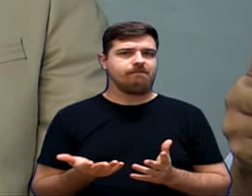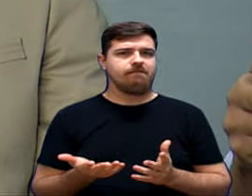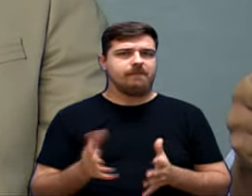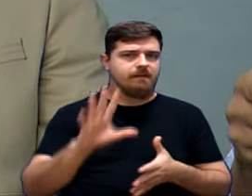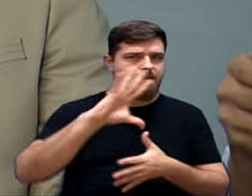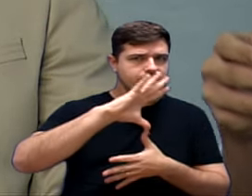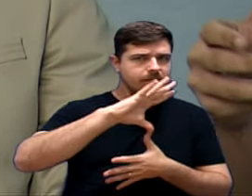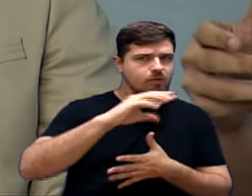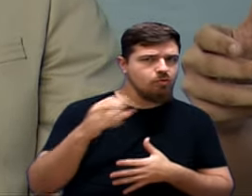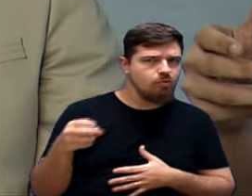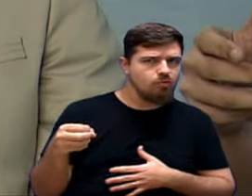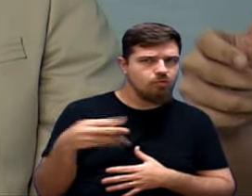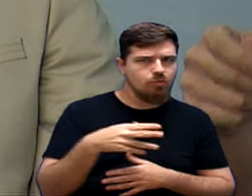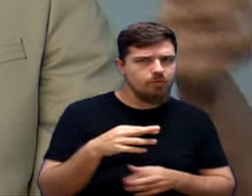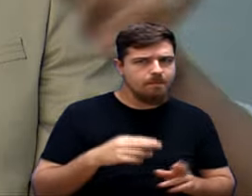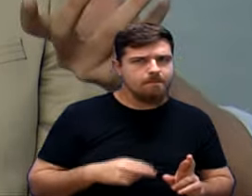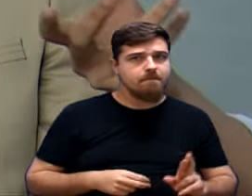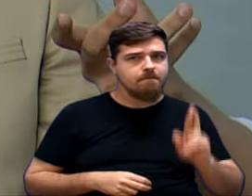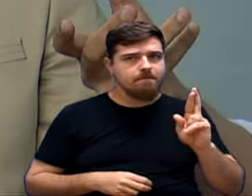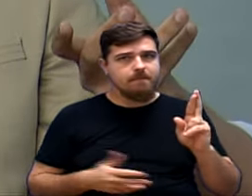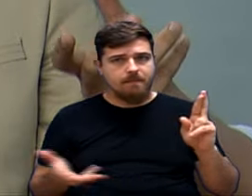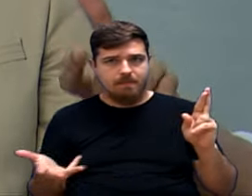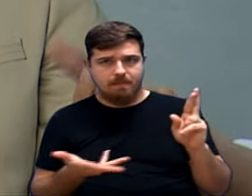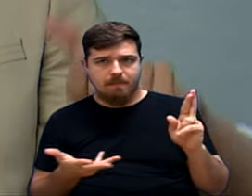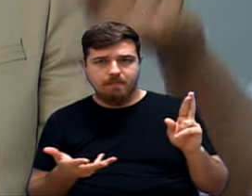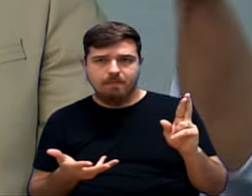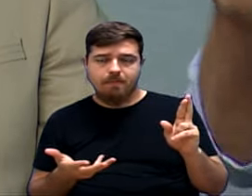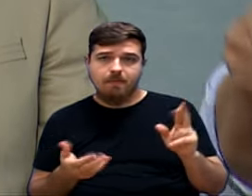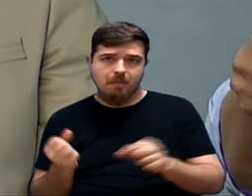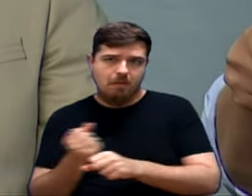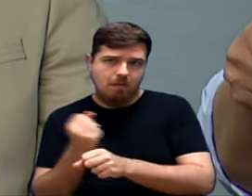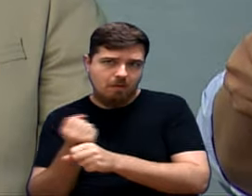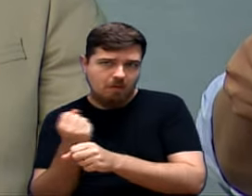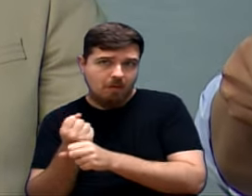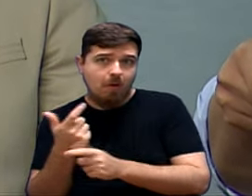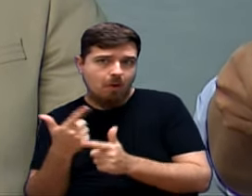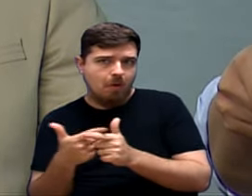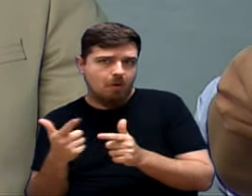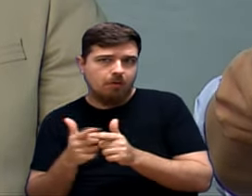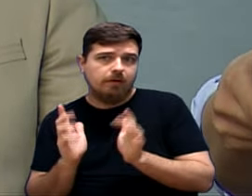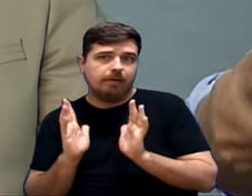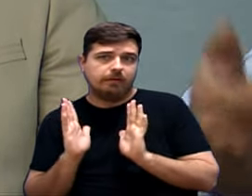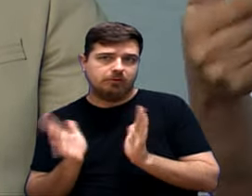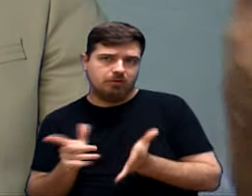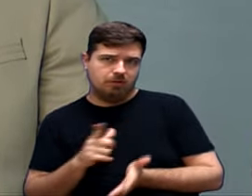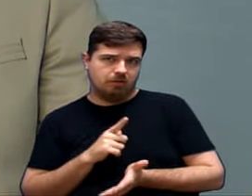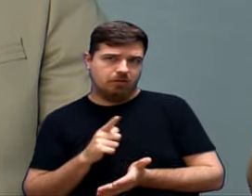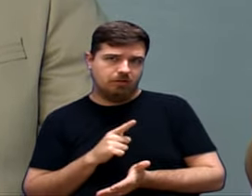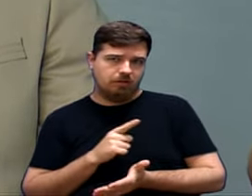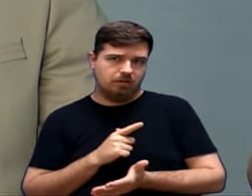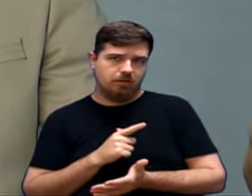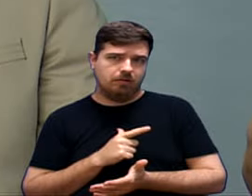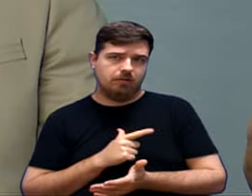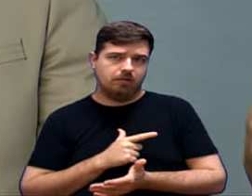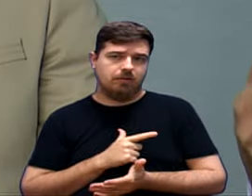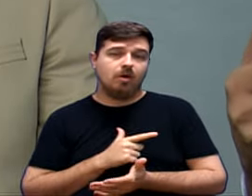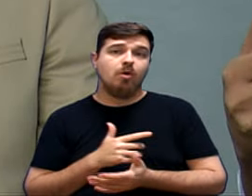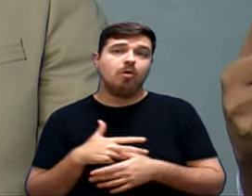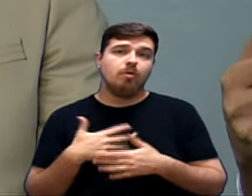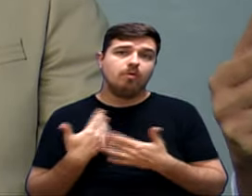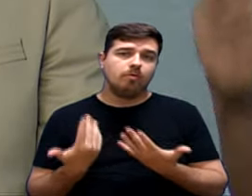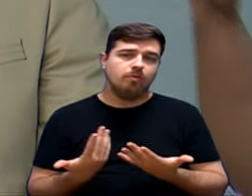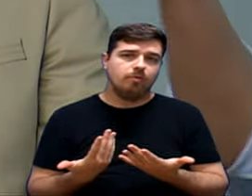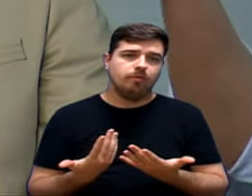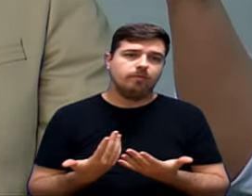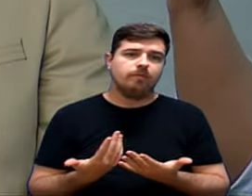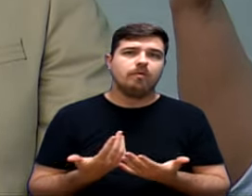macrozoneamento vai ficar a responsabilidade desse novo empreendimento resolver o problema que já existe e arcar com um novo problema